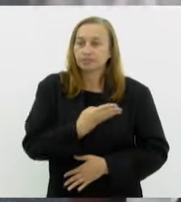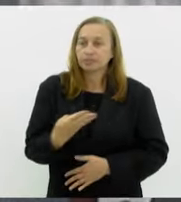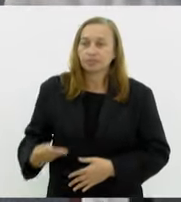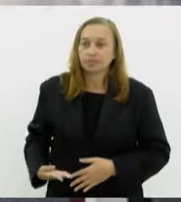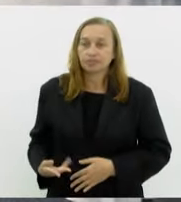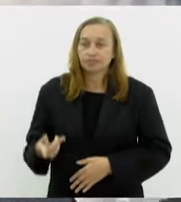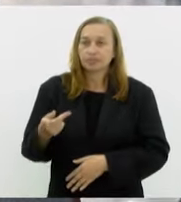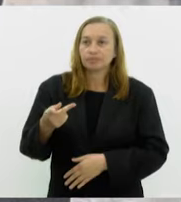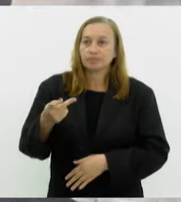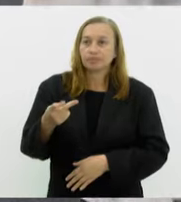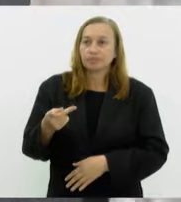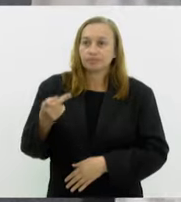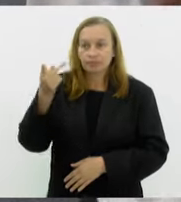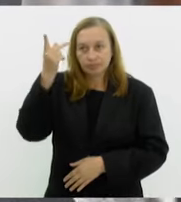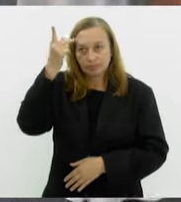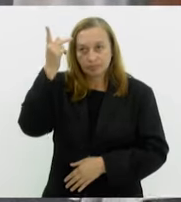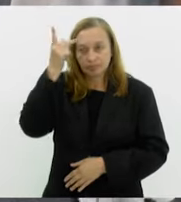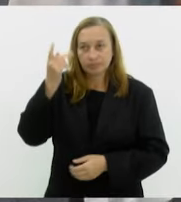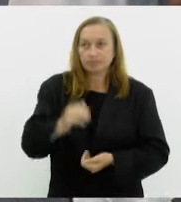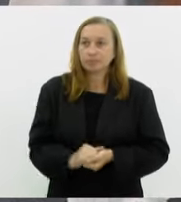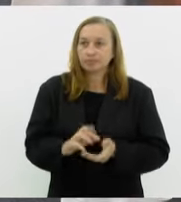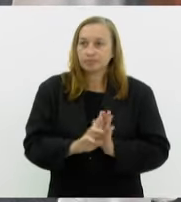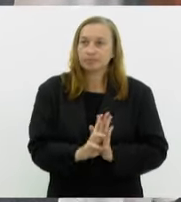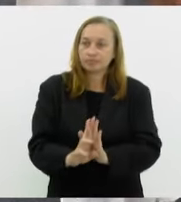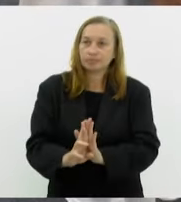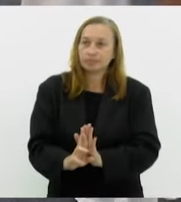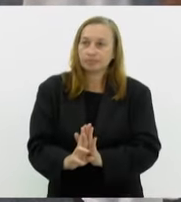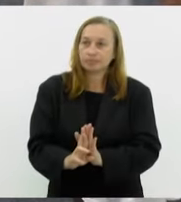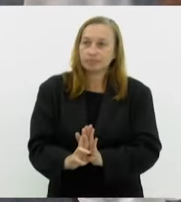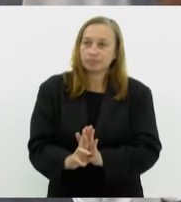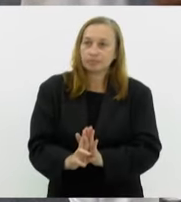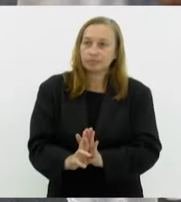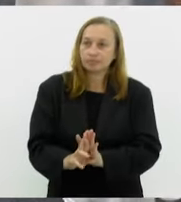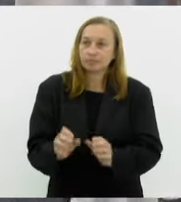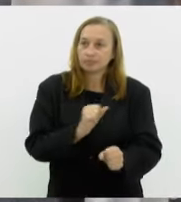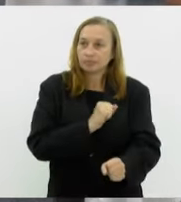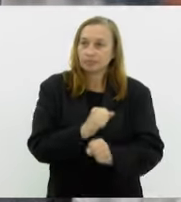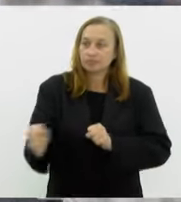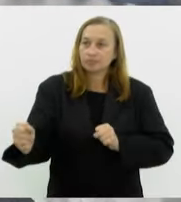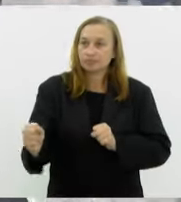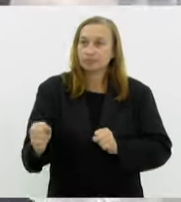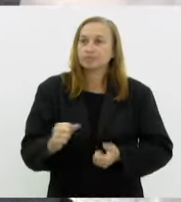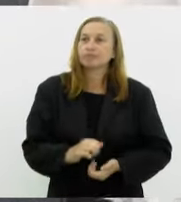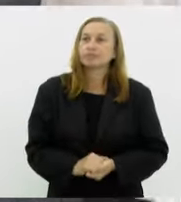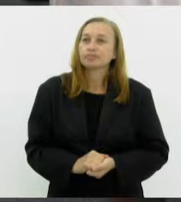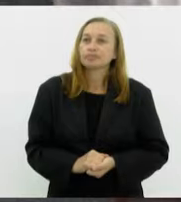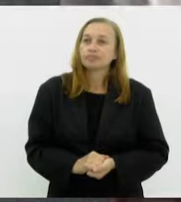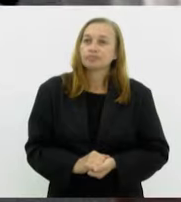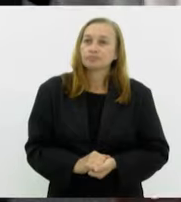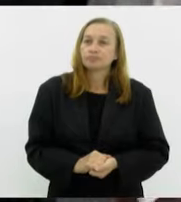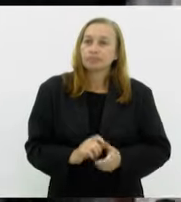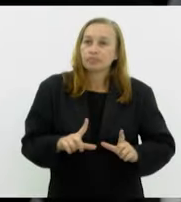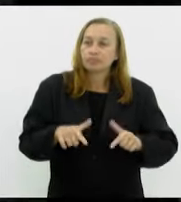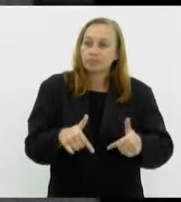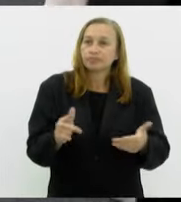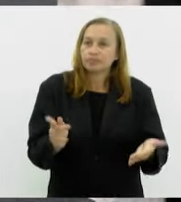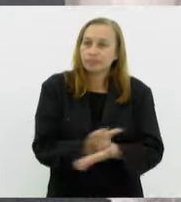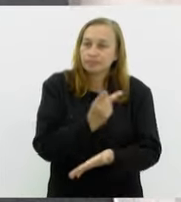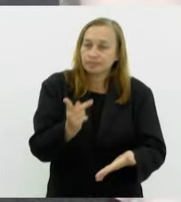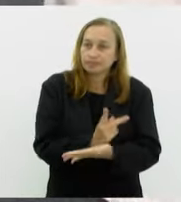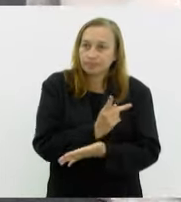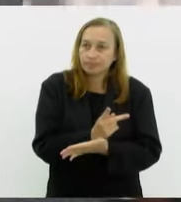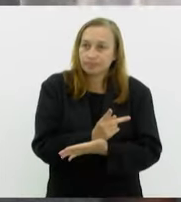Tarcísio. Por isso, eu apresento aqui a minha indignação, o total repúdio ao tratamento de choque que deveria